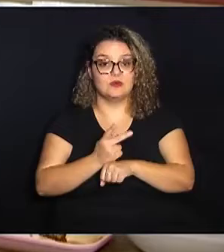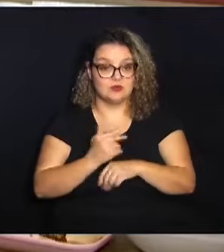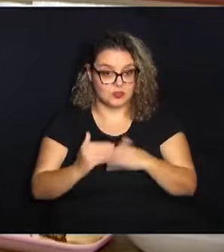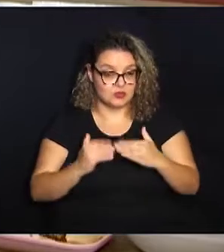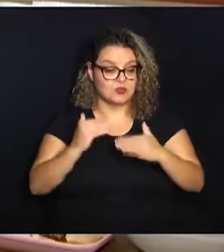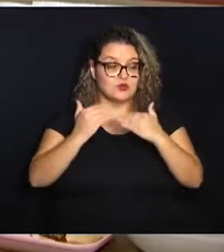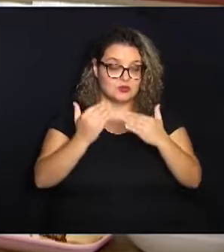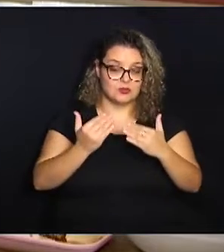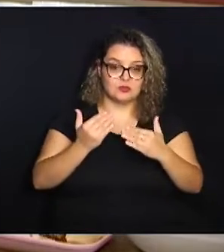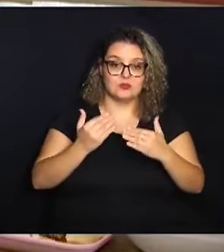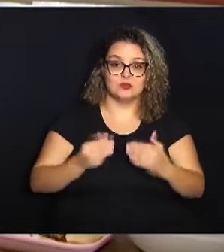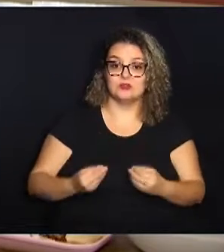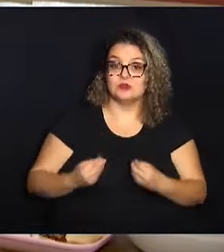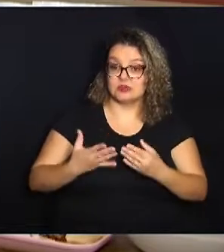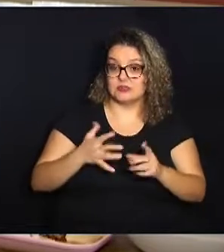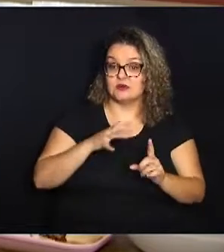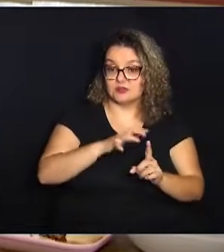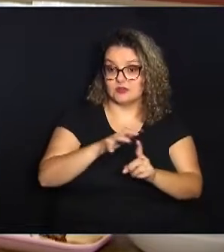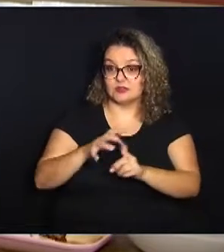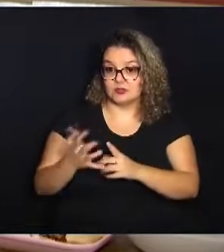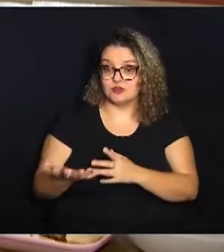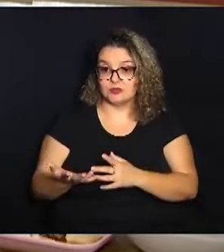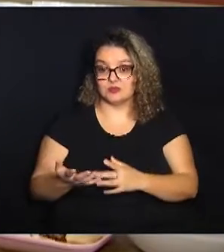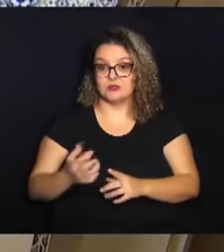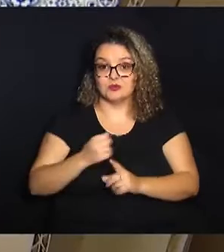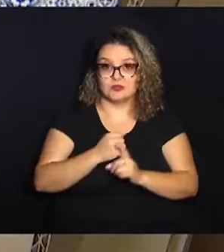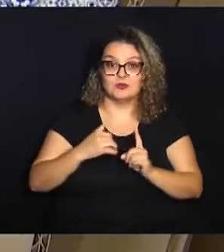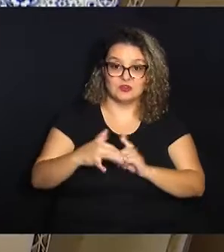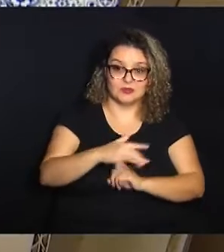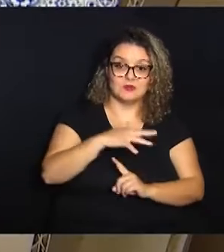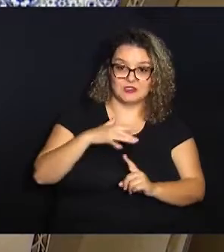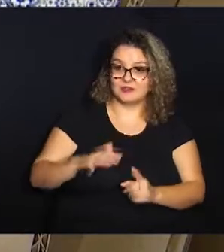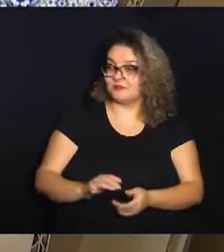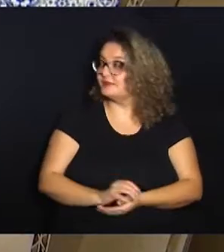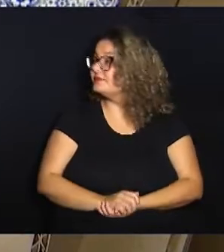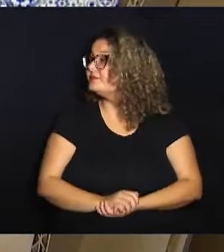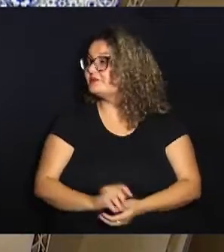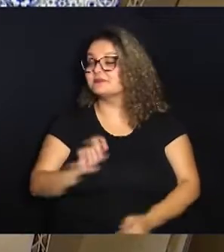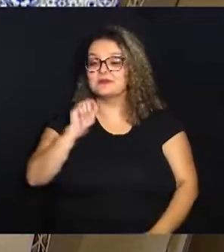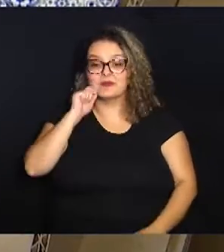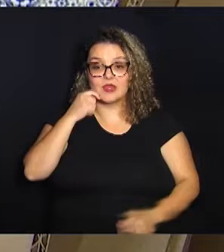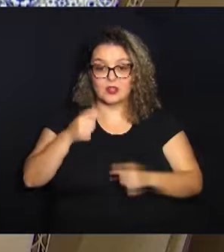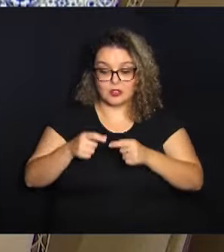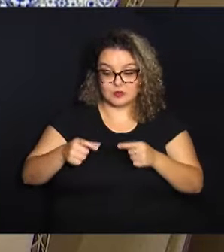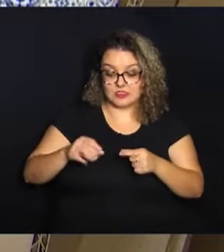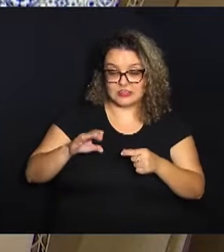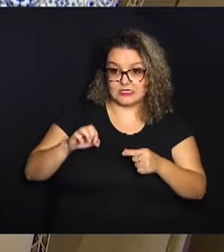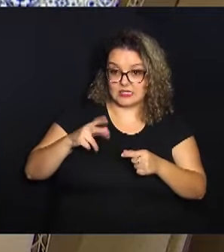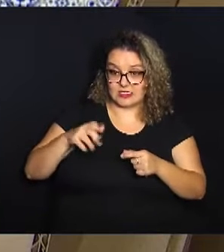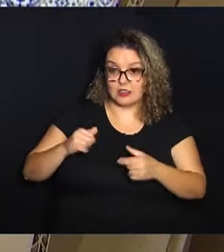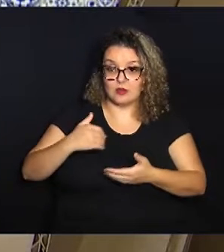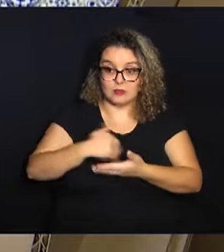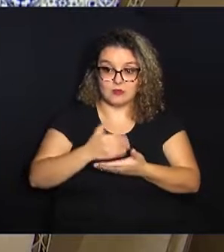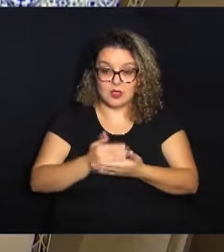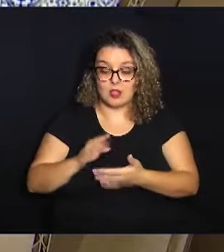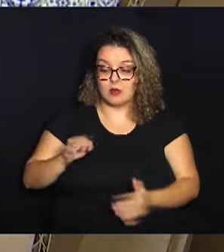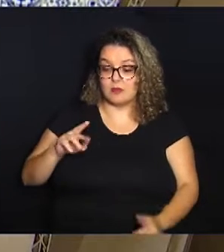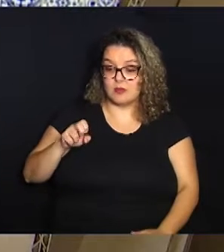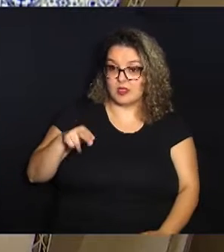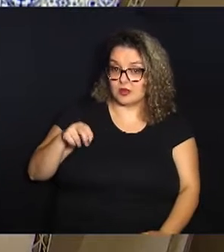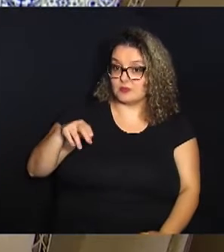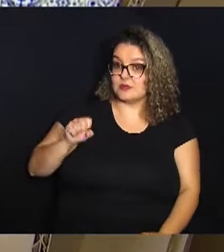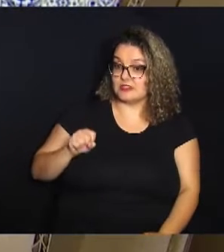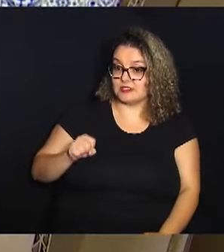desenvolver e trazer de impacto socioambiental. Pães, barras de cereal, bolos, brownies e